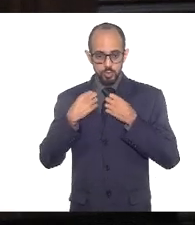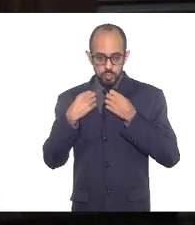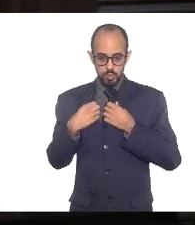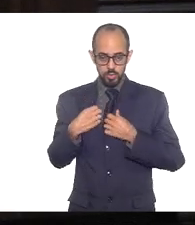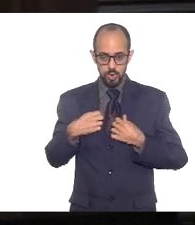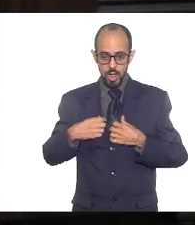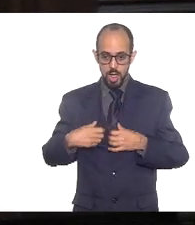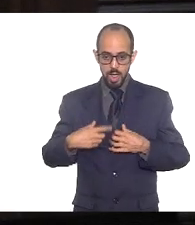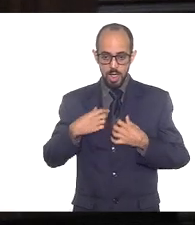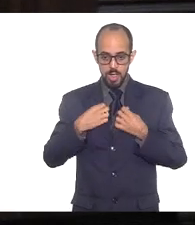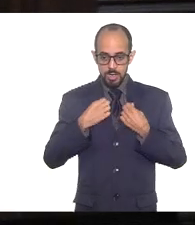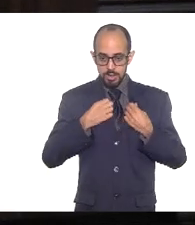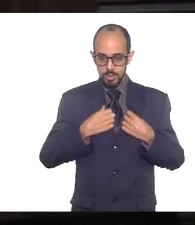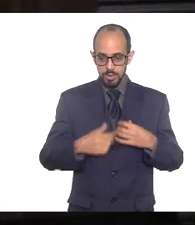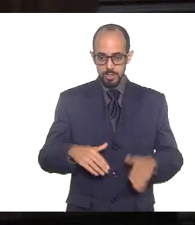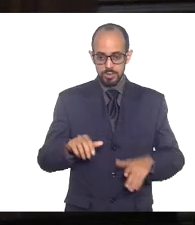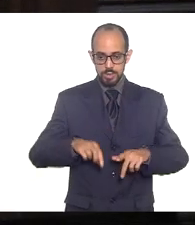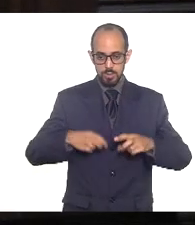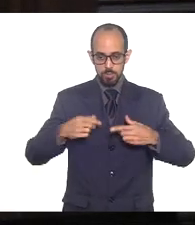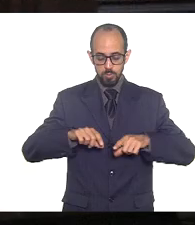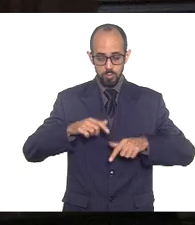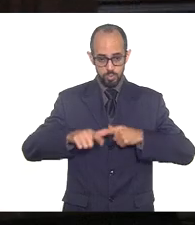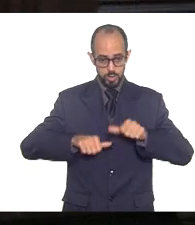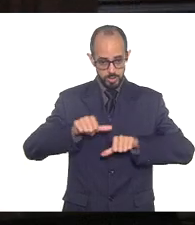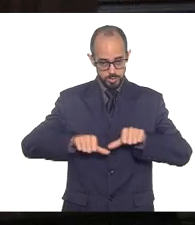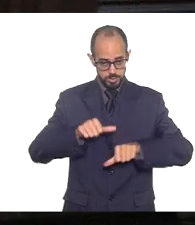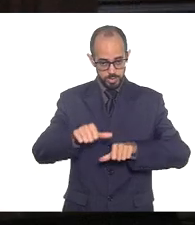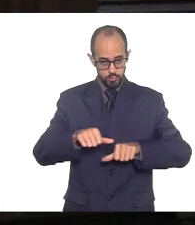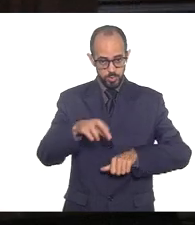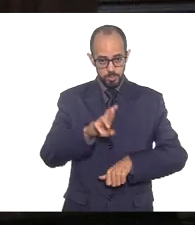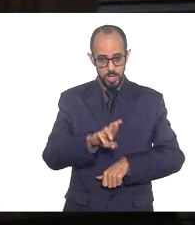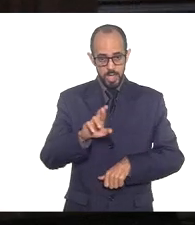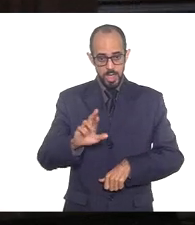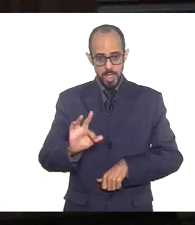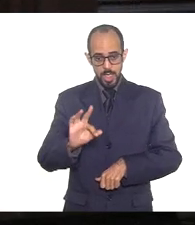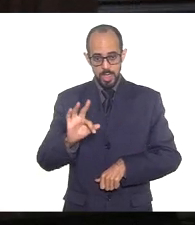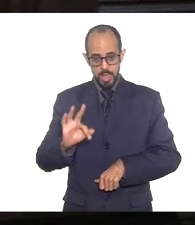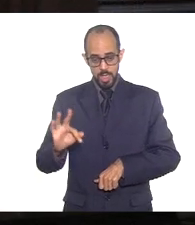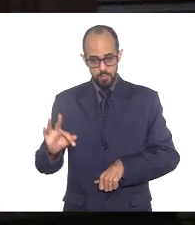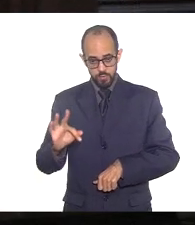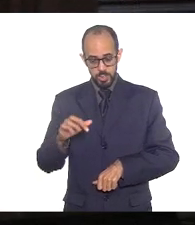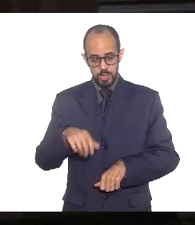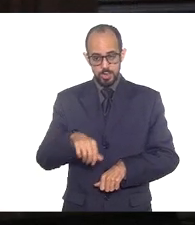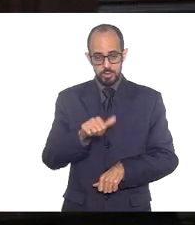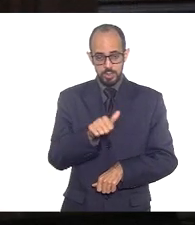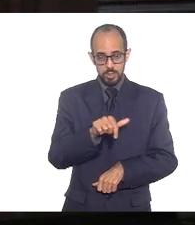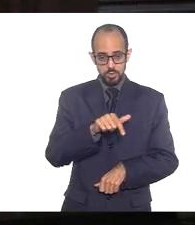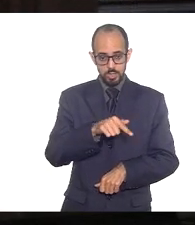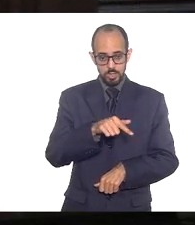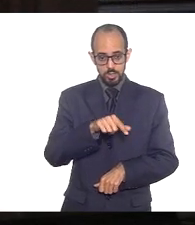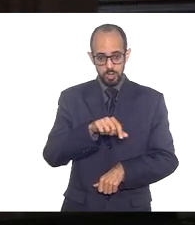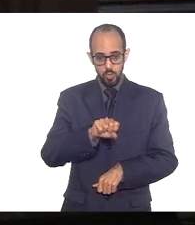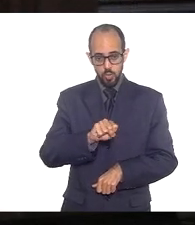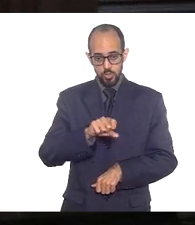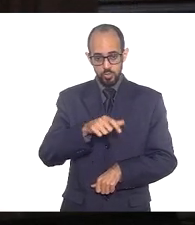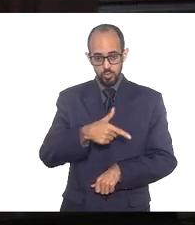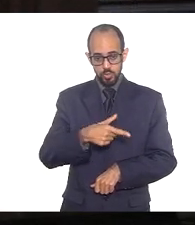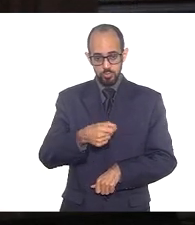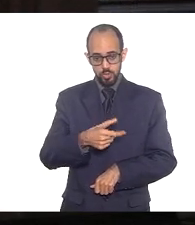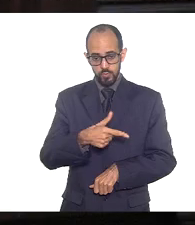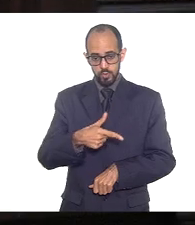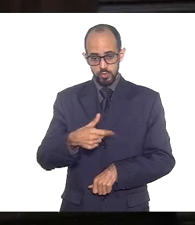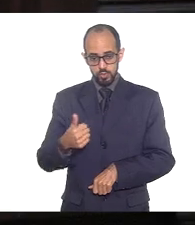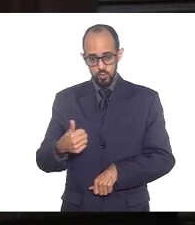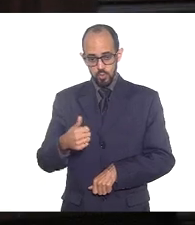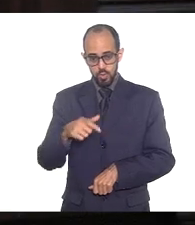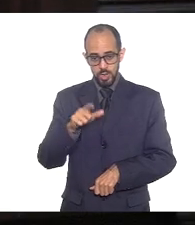alteração da lrf pelo LC 178 de 2021 ambas são